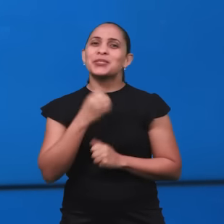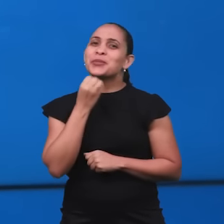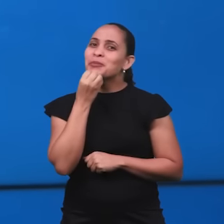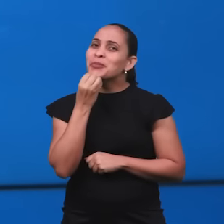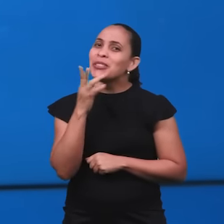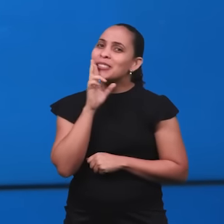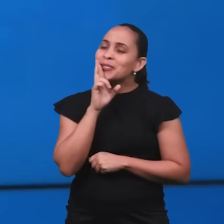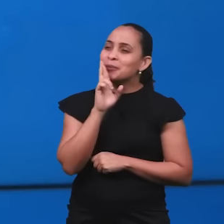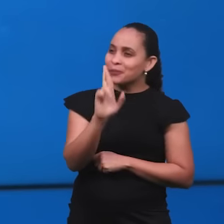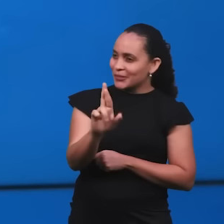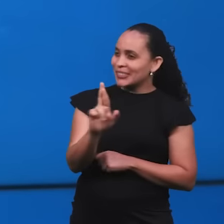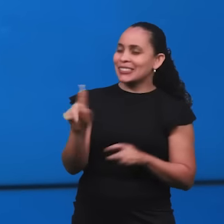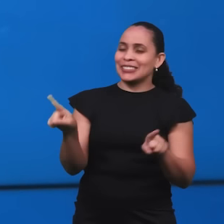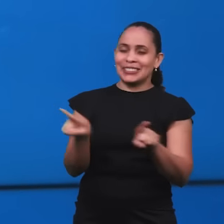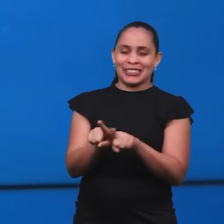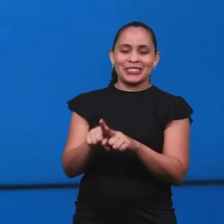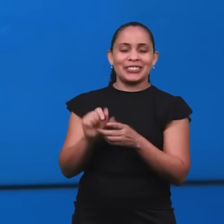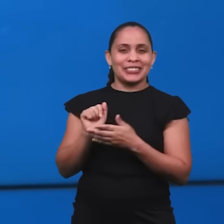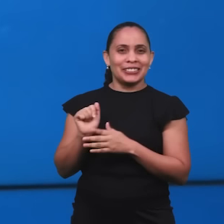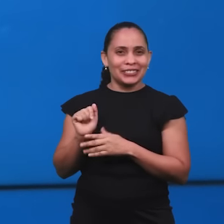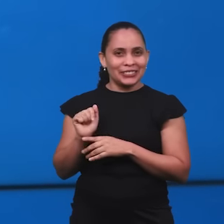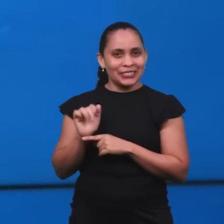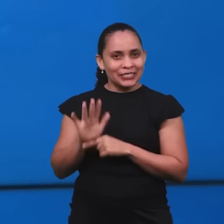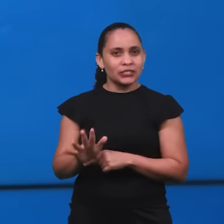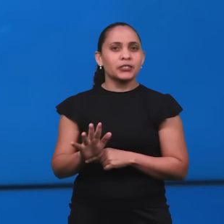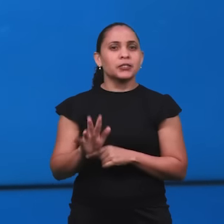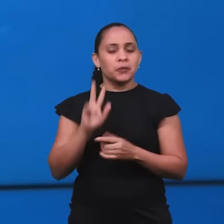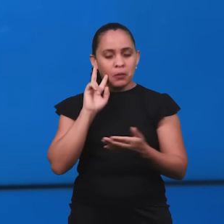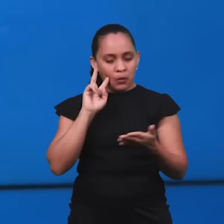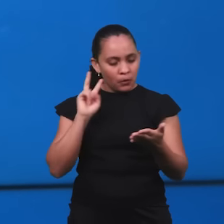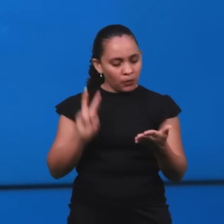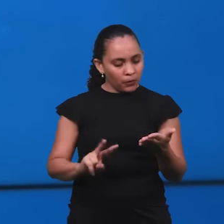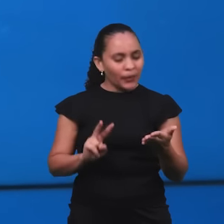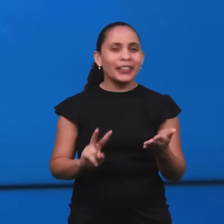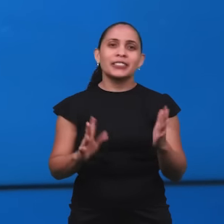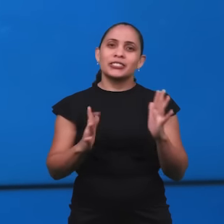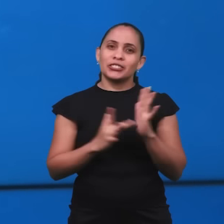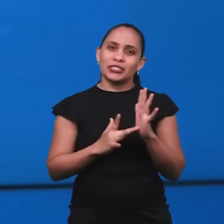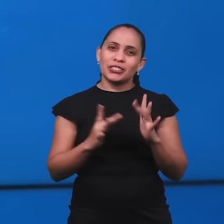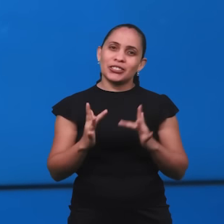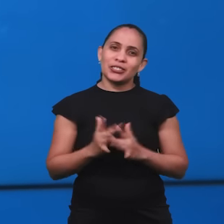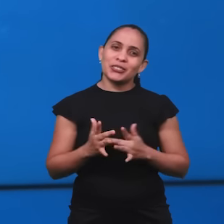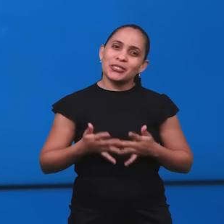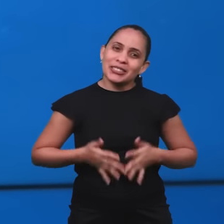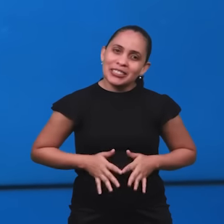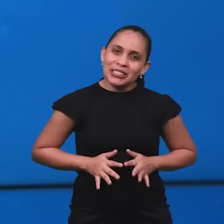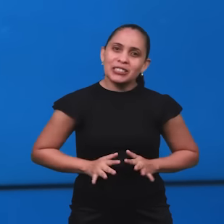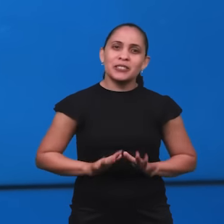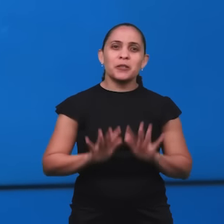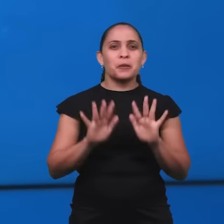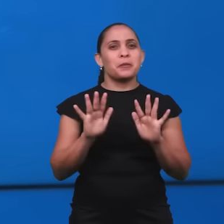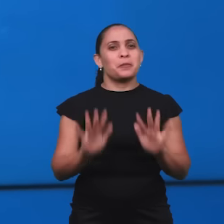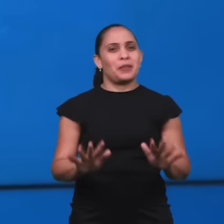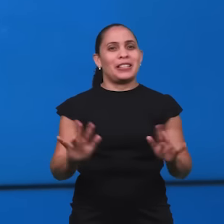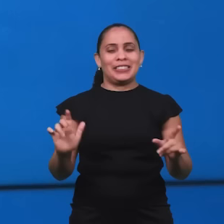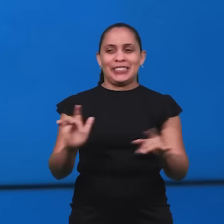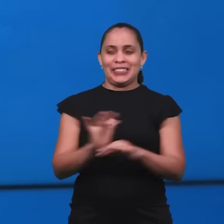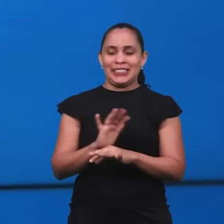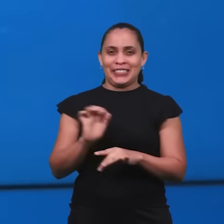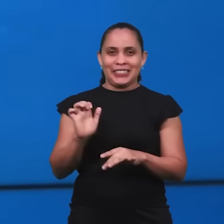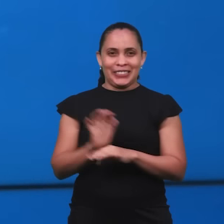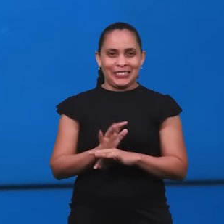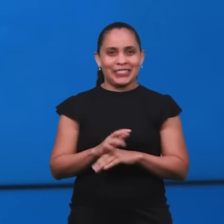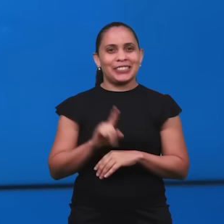inclusive acompanhando aí as figuras, né, de Jesus, o nascimento, a cidade de Belém, com todo o desenho